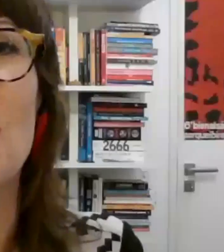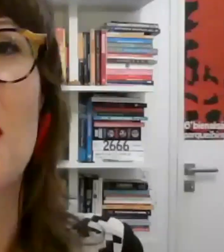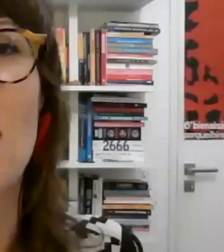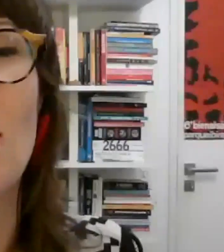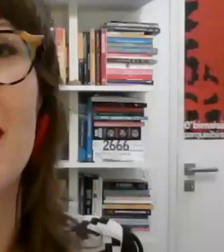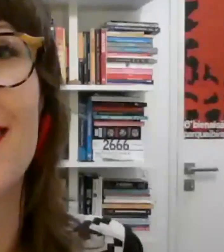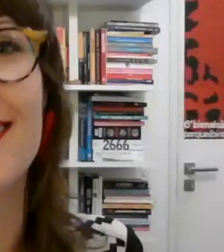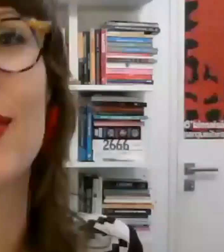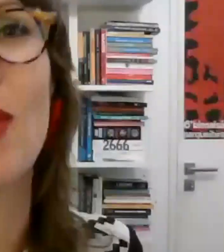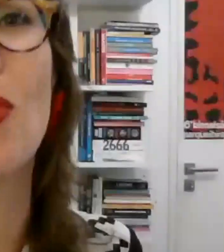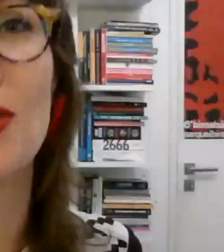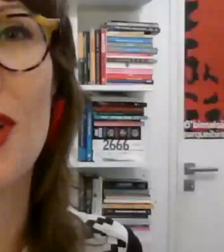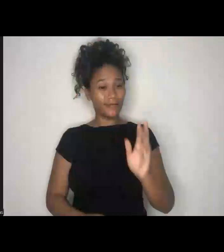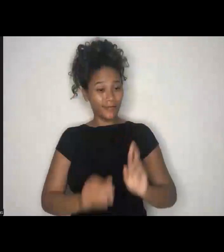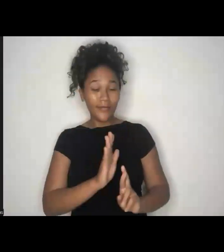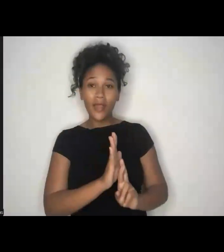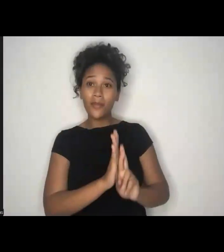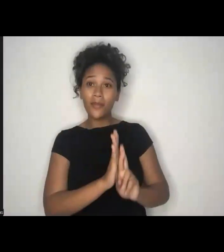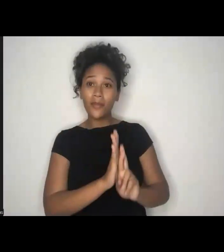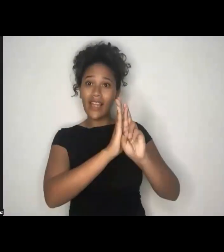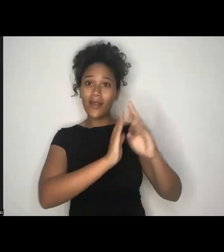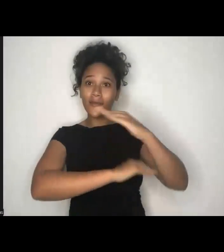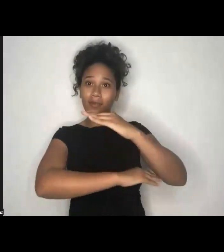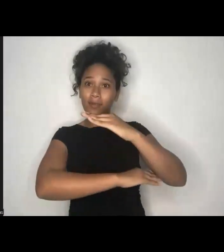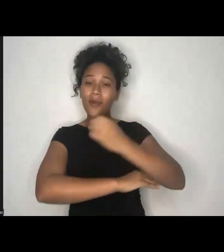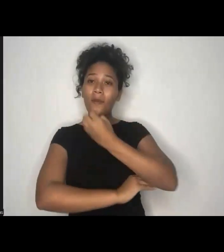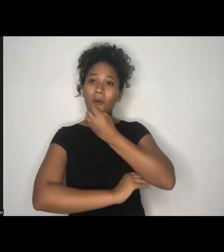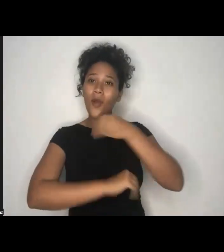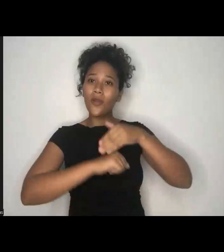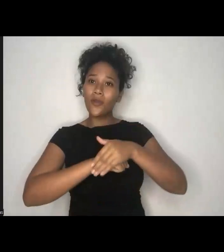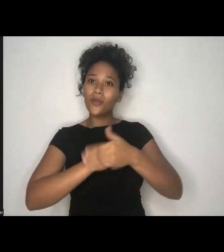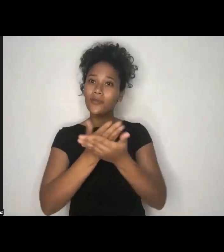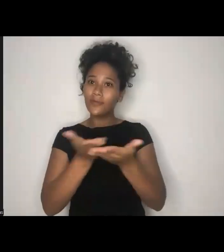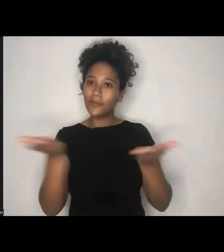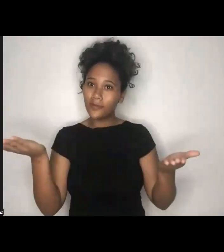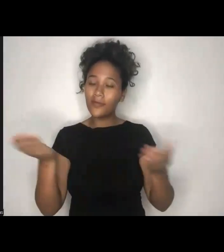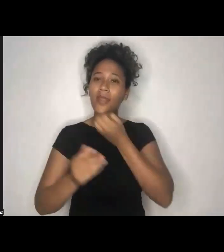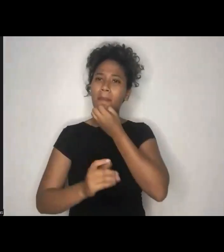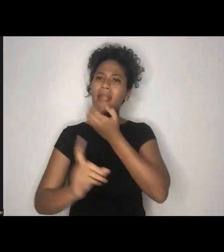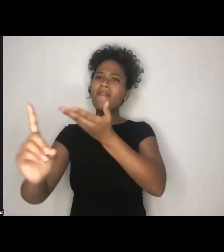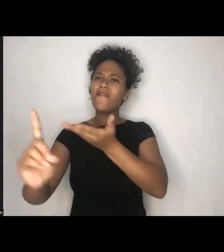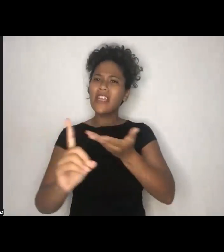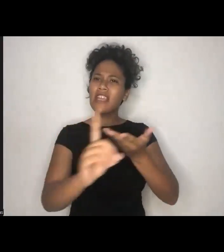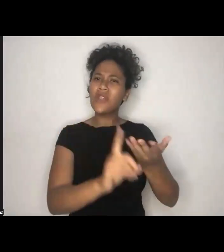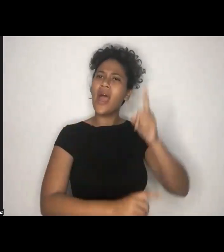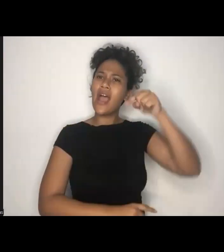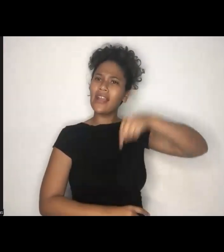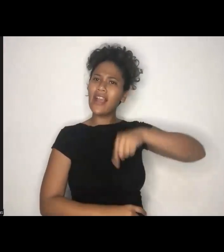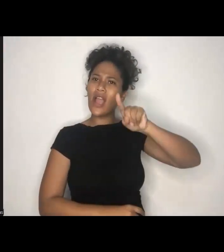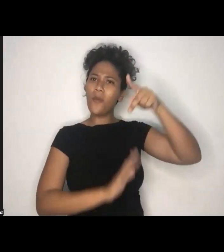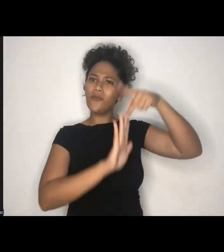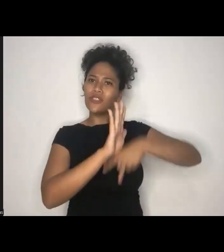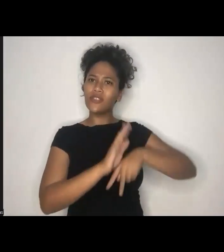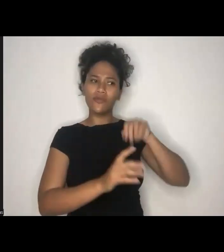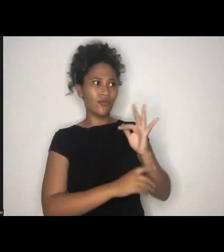nome do Museu do amanhã uma boa noite a todos sejam todos muito bem-vindas esse é o arte do amanhã eu sou